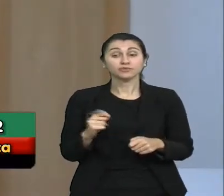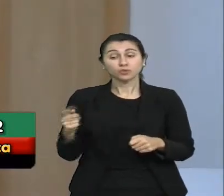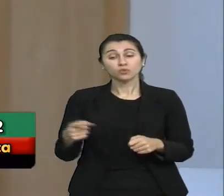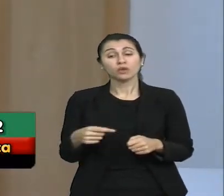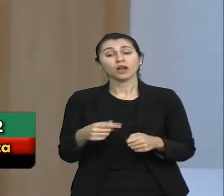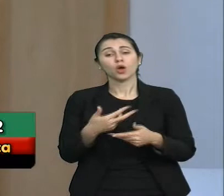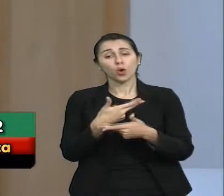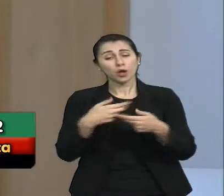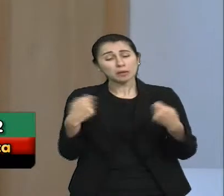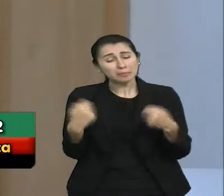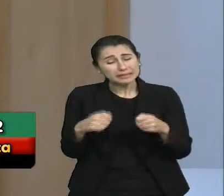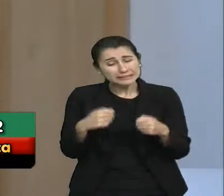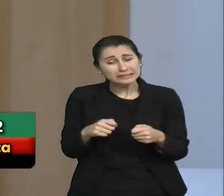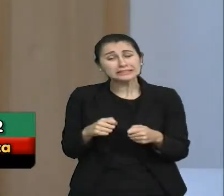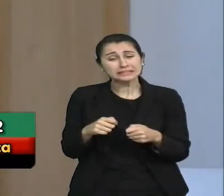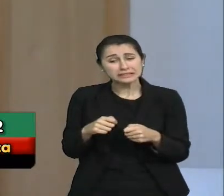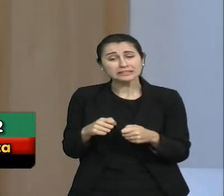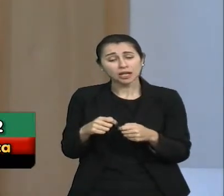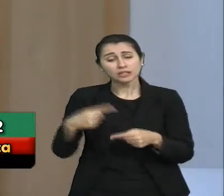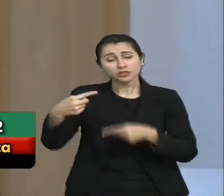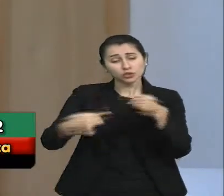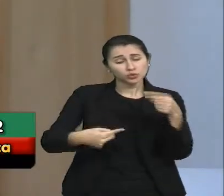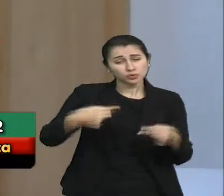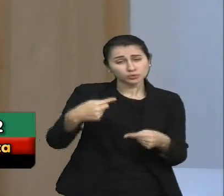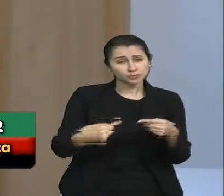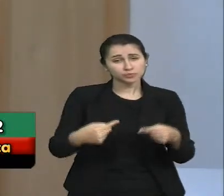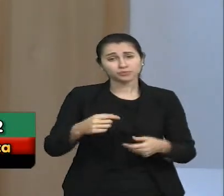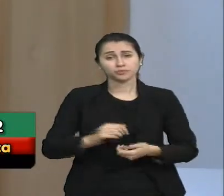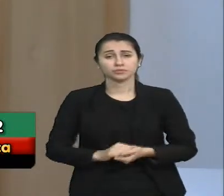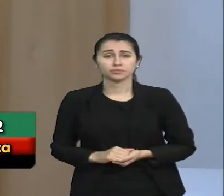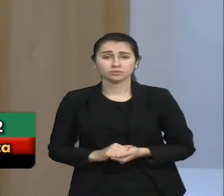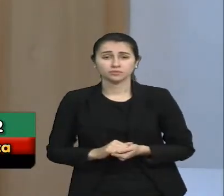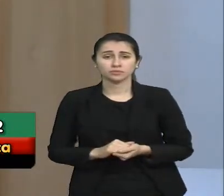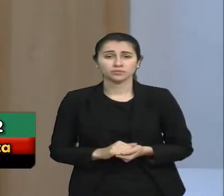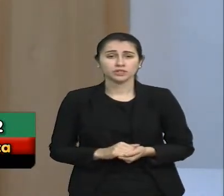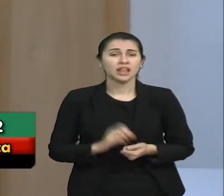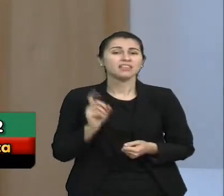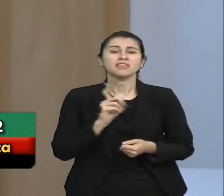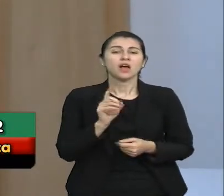na mesa. Não privilegiar o já privilegiado.